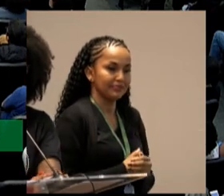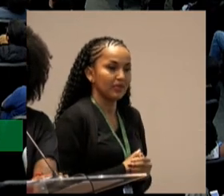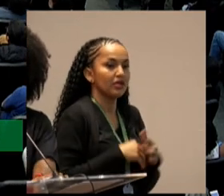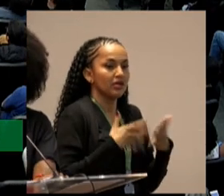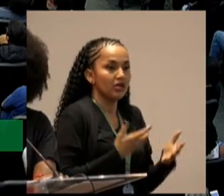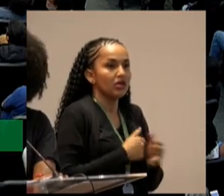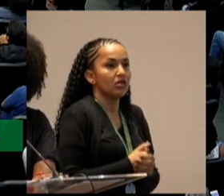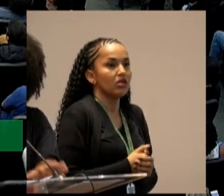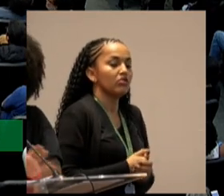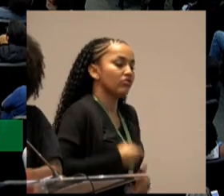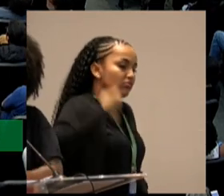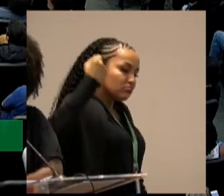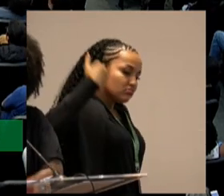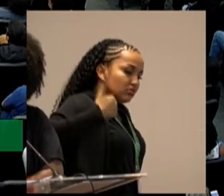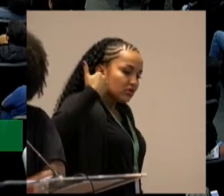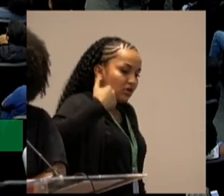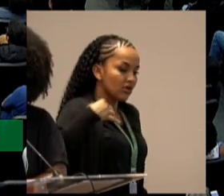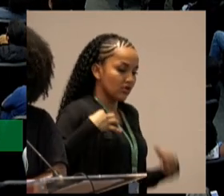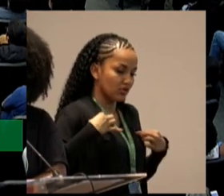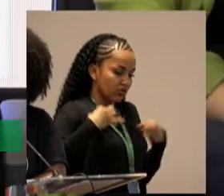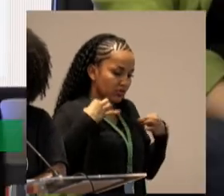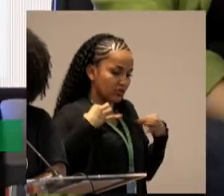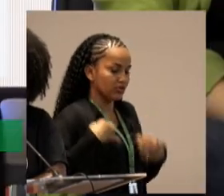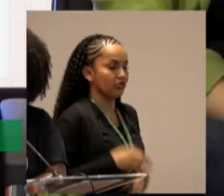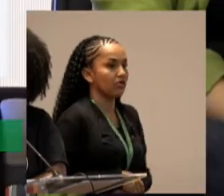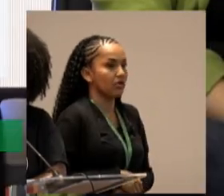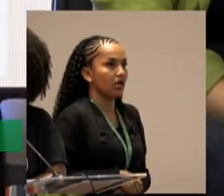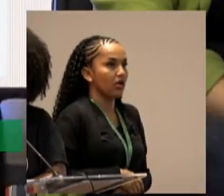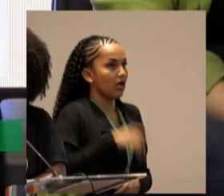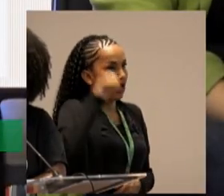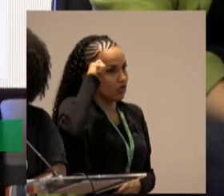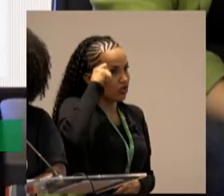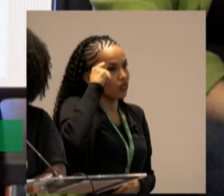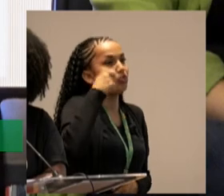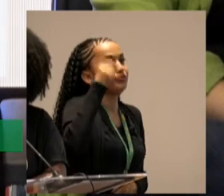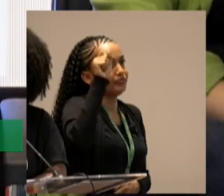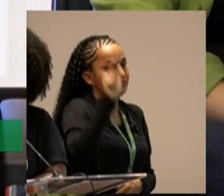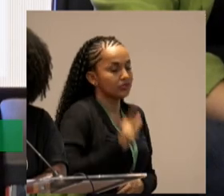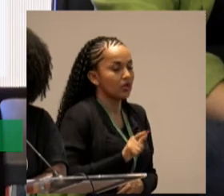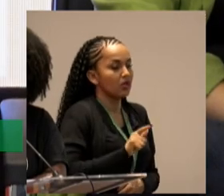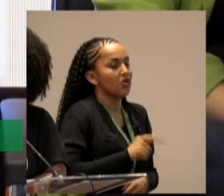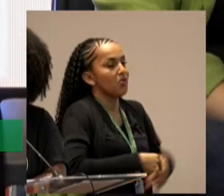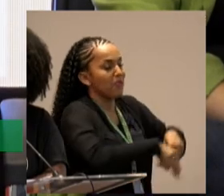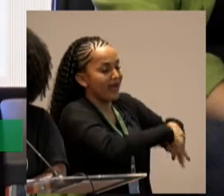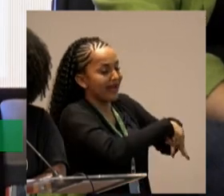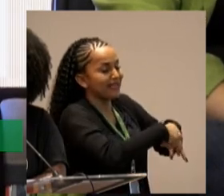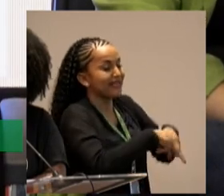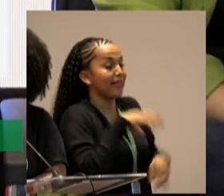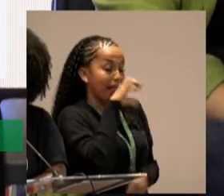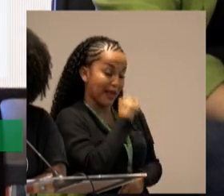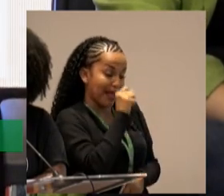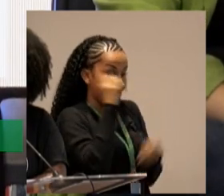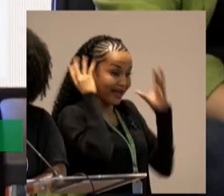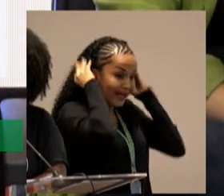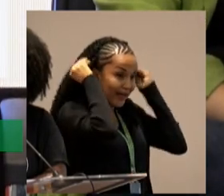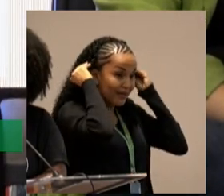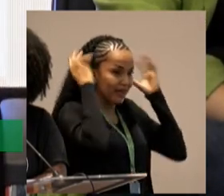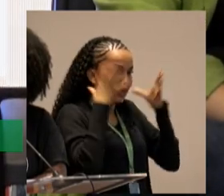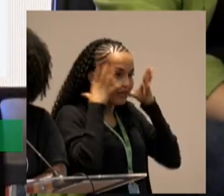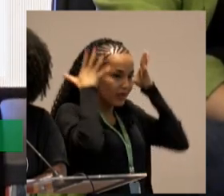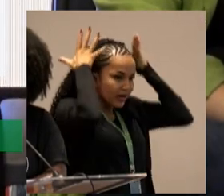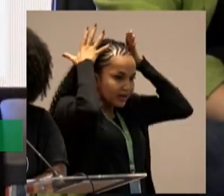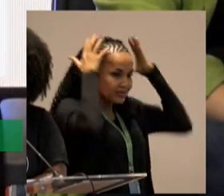Eu vou me autodescrever. Estou com uma camisa azul marinho, uma calça laranja, cabelo